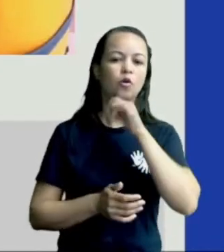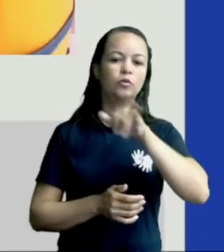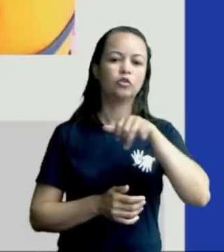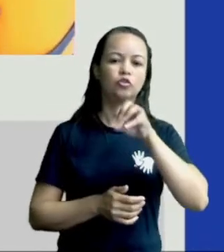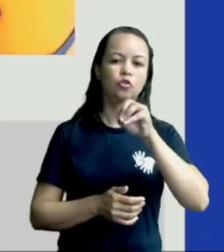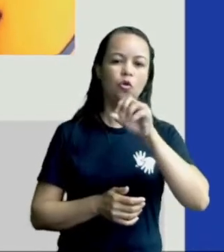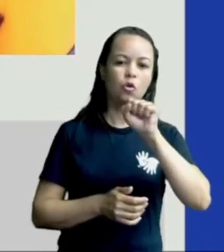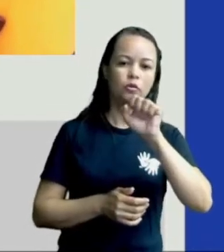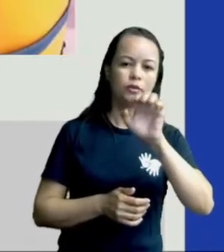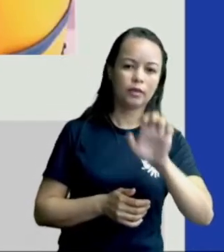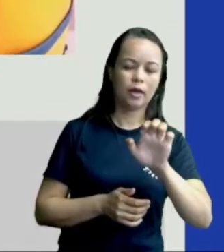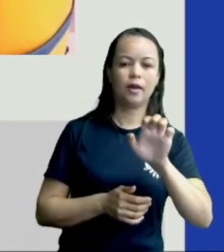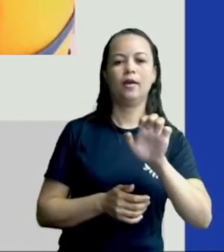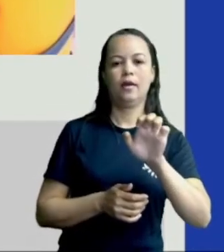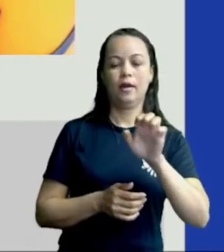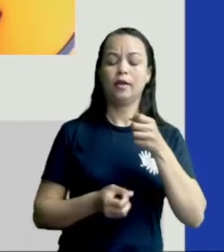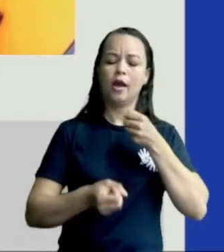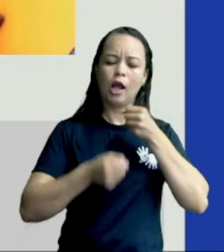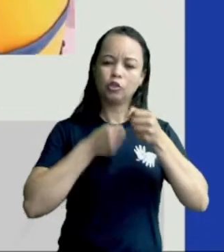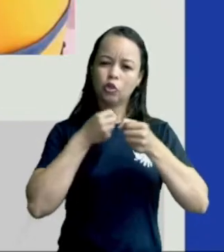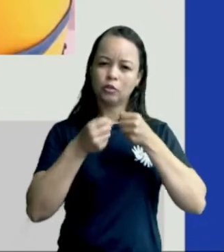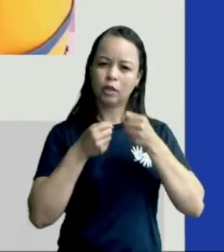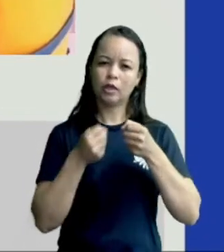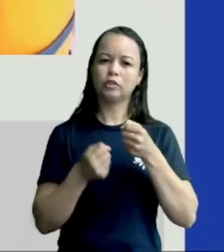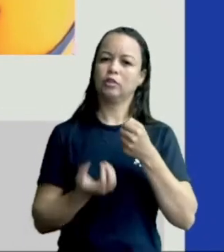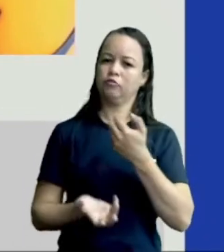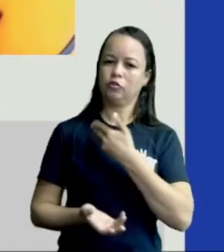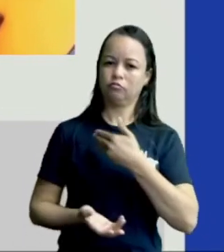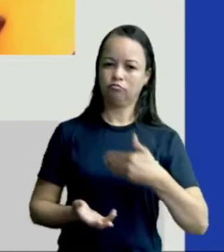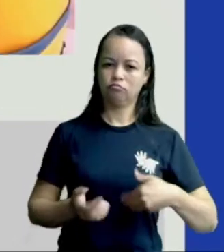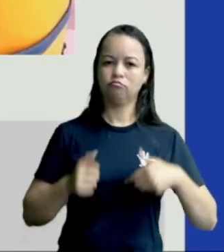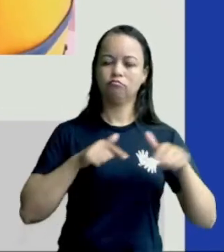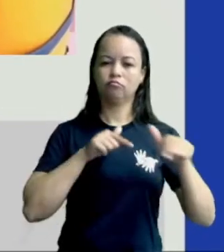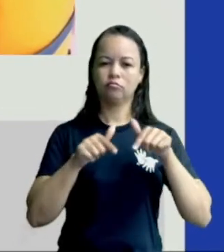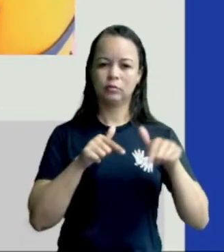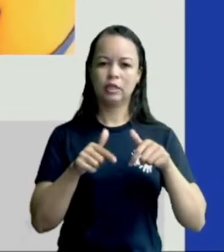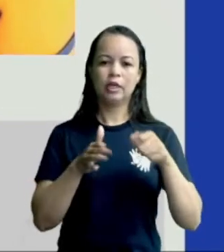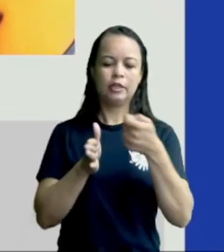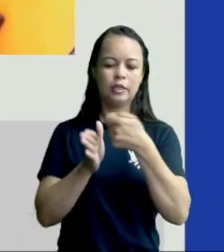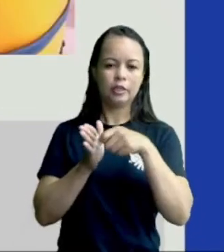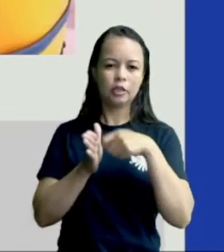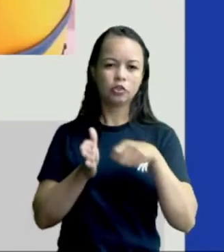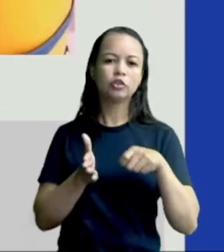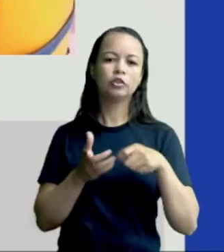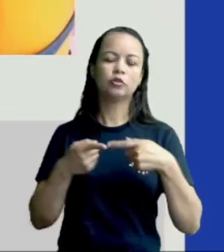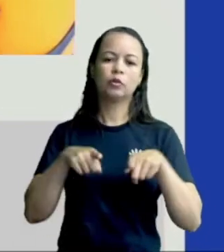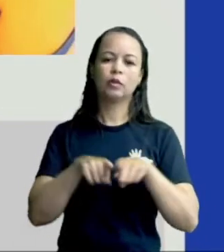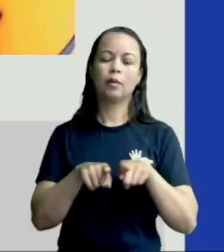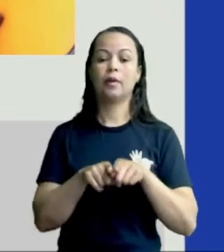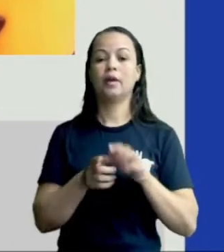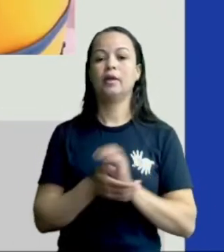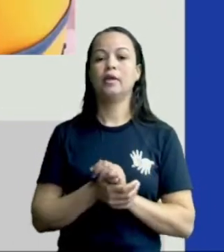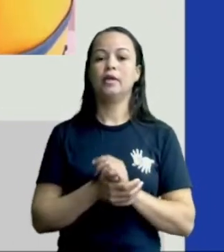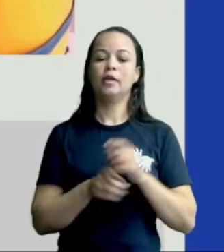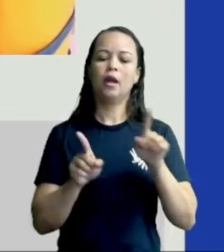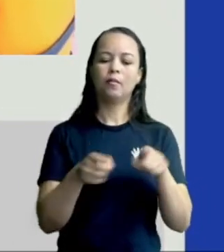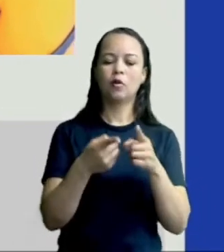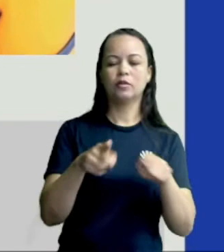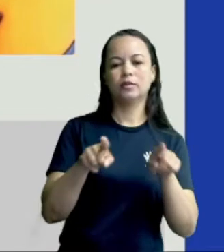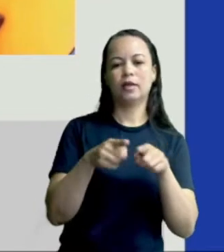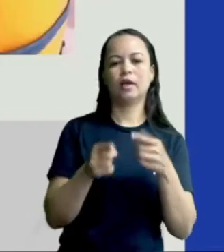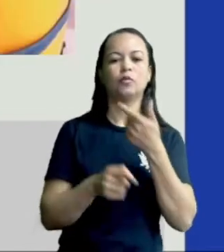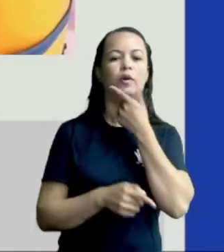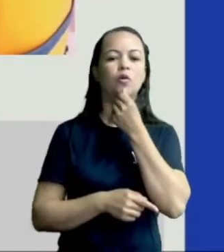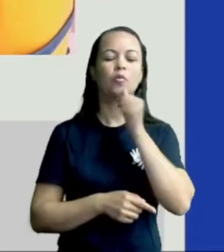Albuquerque, jornalista, funcionário público e escritor, e musicado por Antão Amadeu